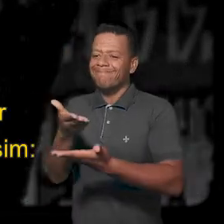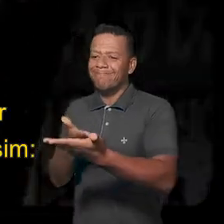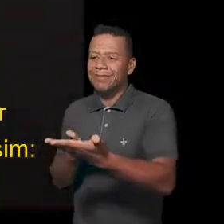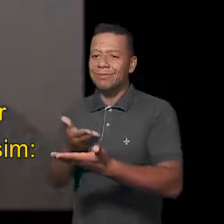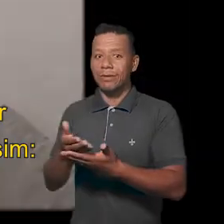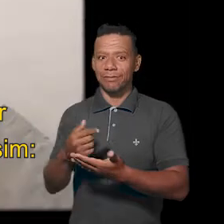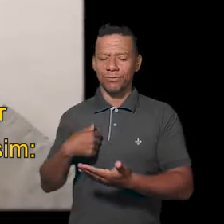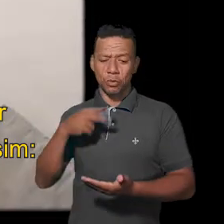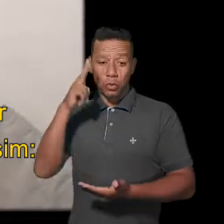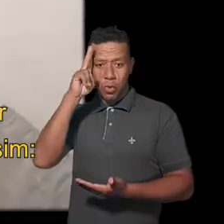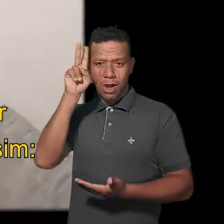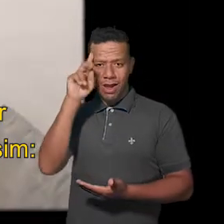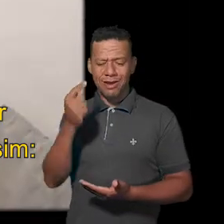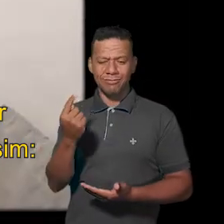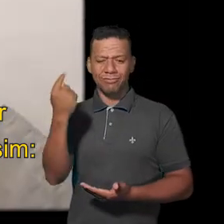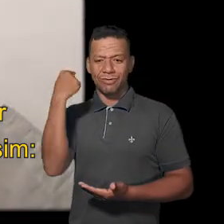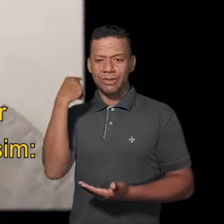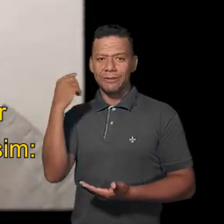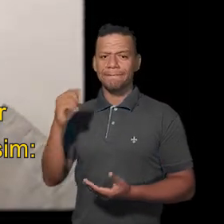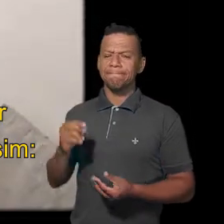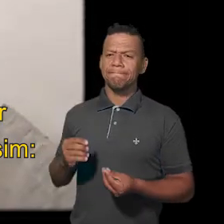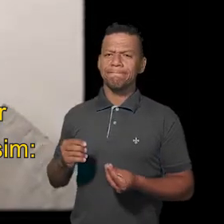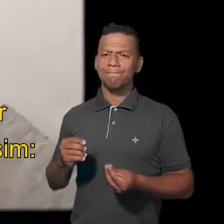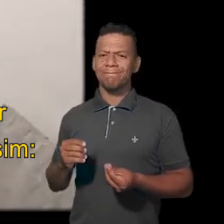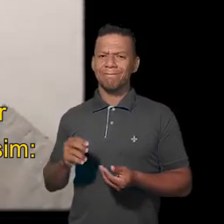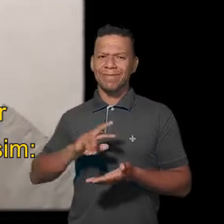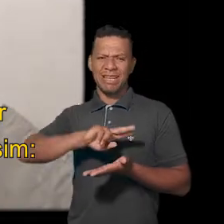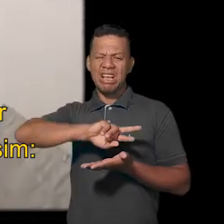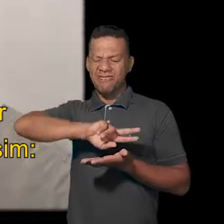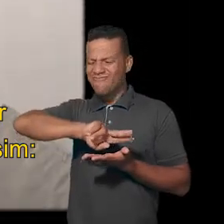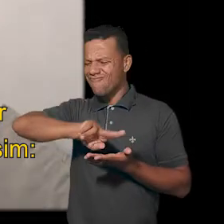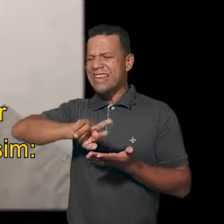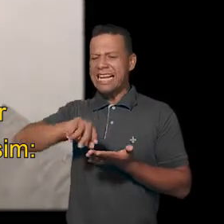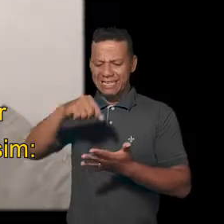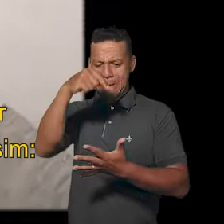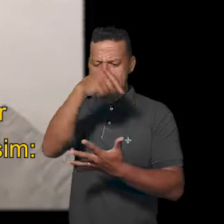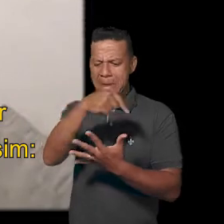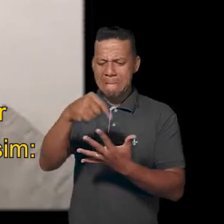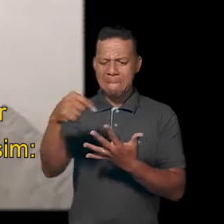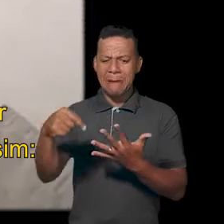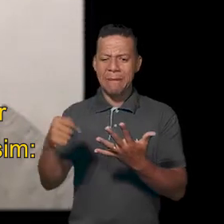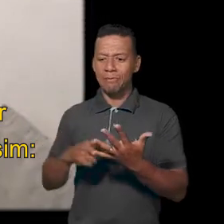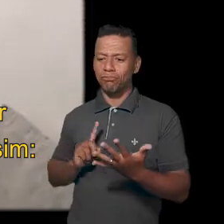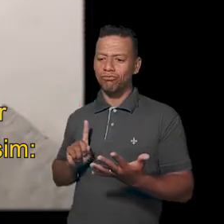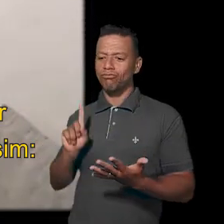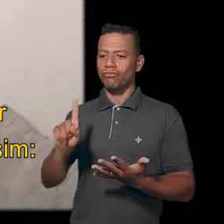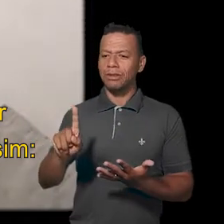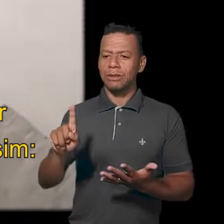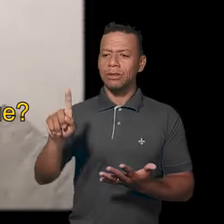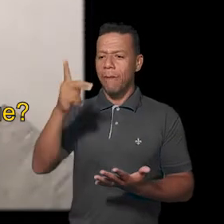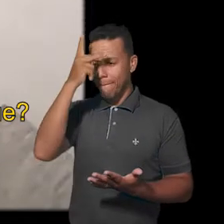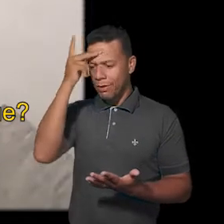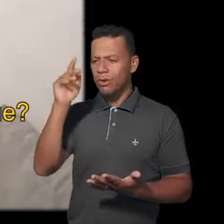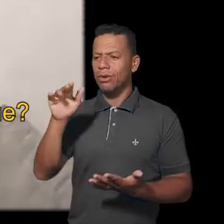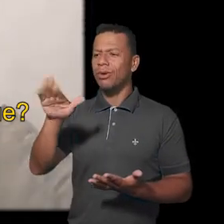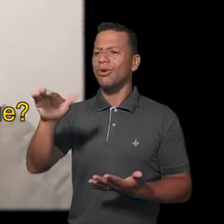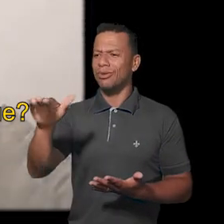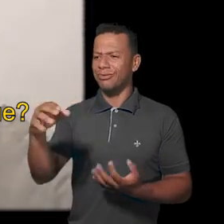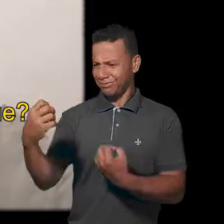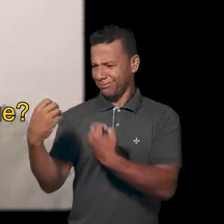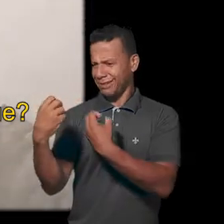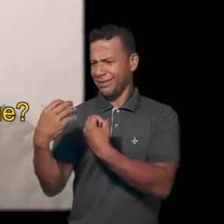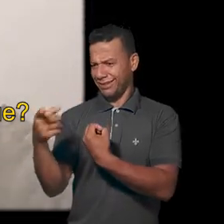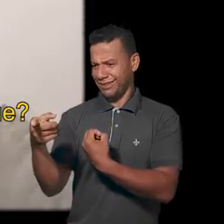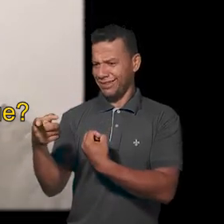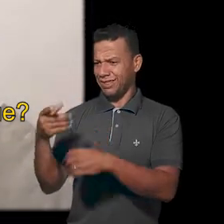Eu lembro que eu não consigo nem enumerar quantas vezes eu cheguei em alguém e disse assim, me